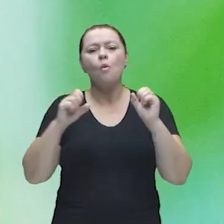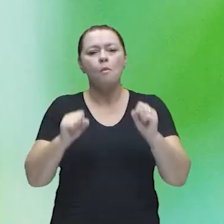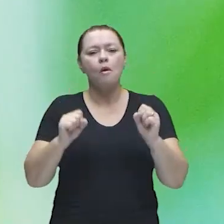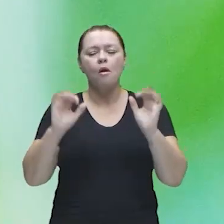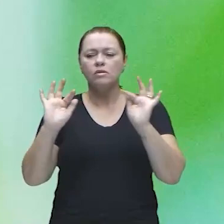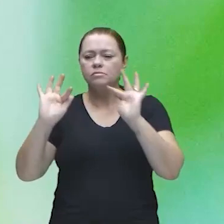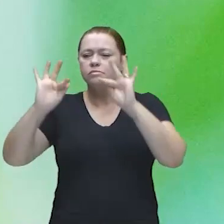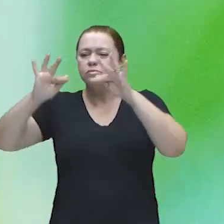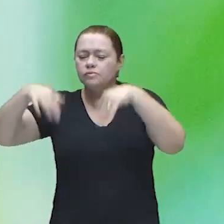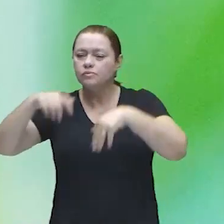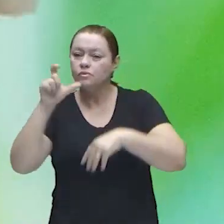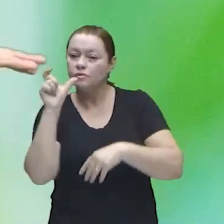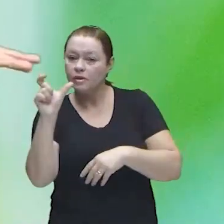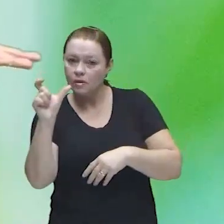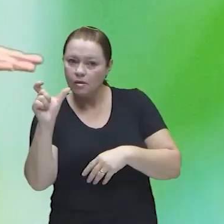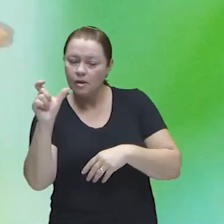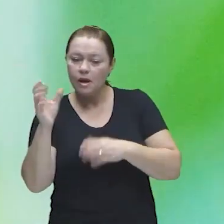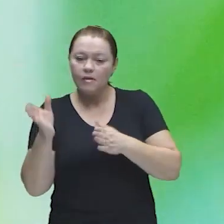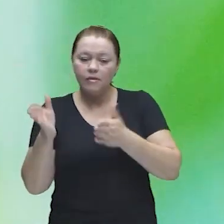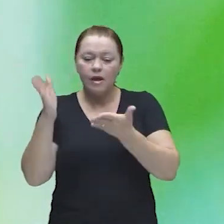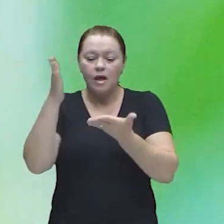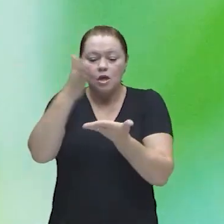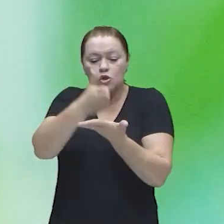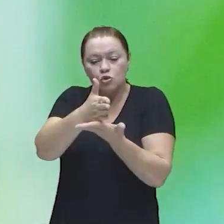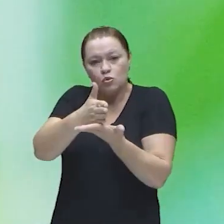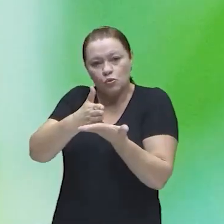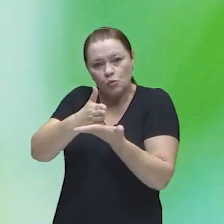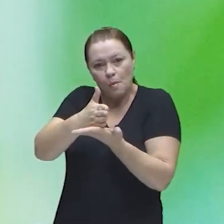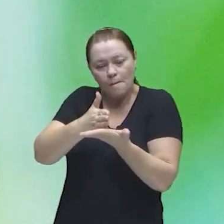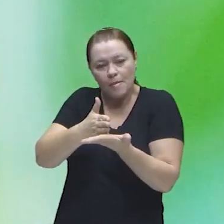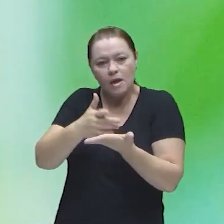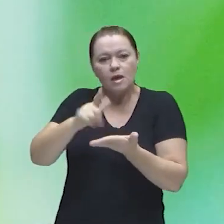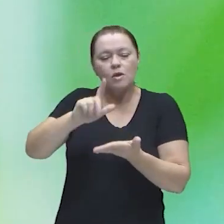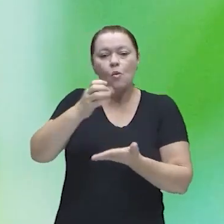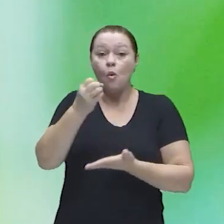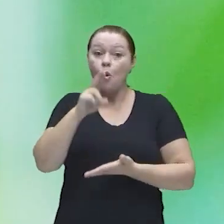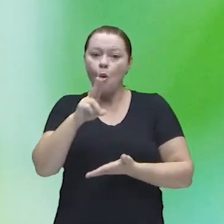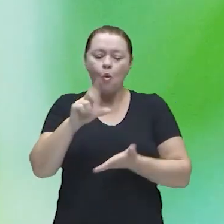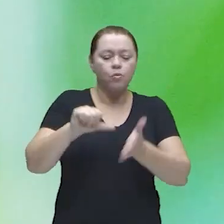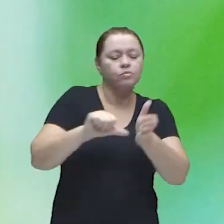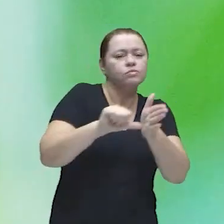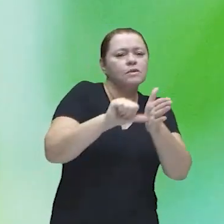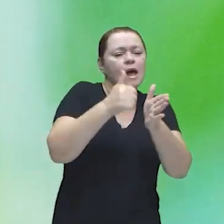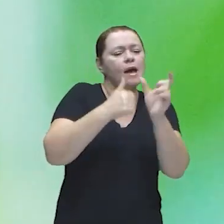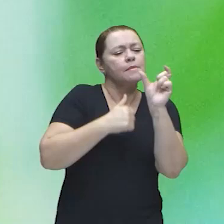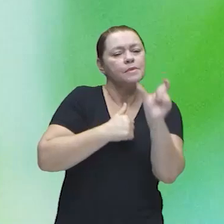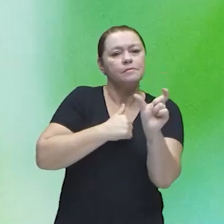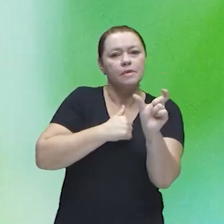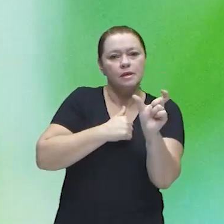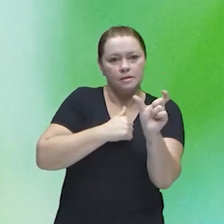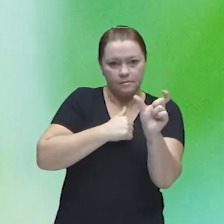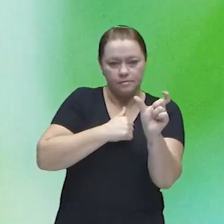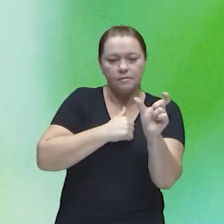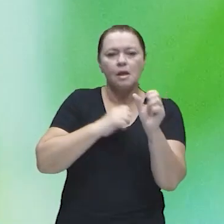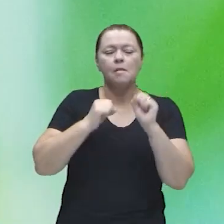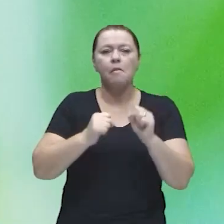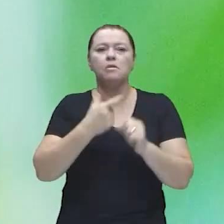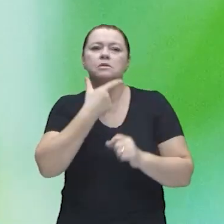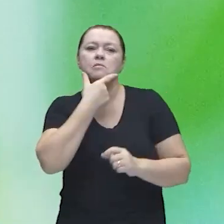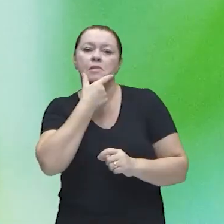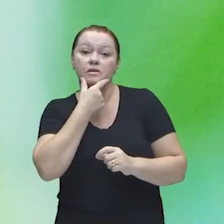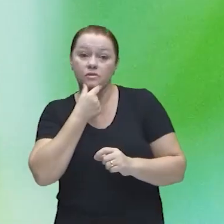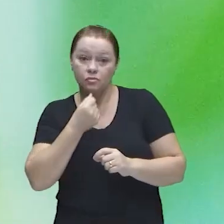palavra, no meio ou até mesmo na primeira sílaba. E podem ser palavras do gênero